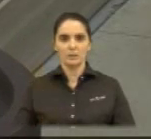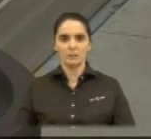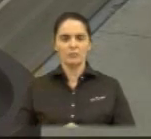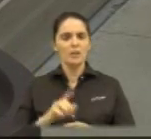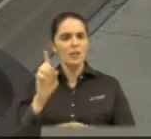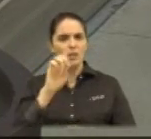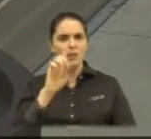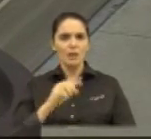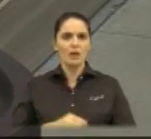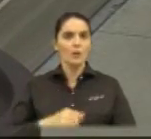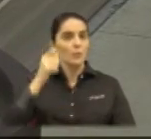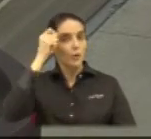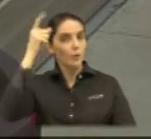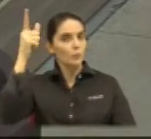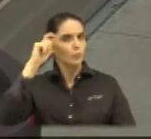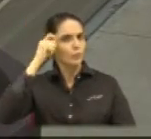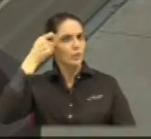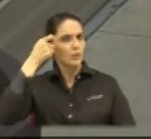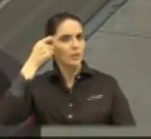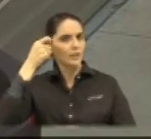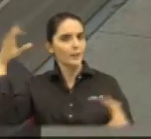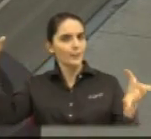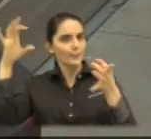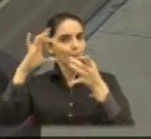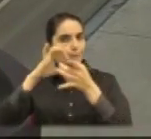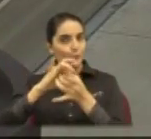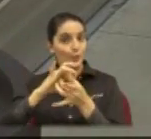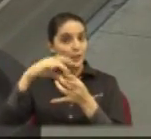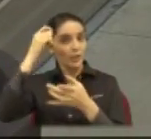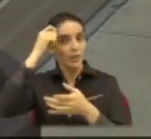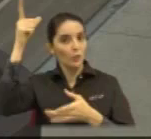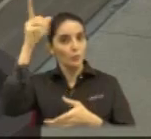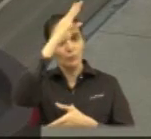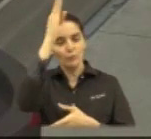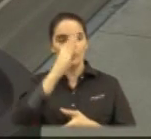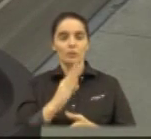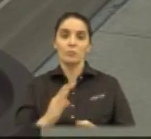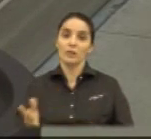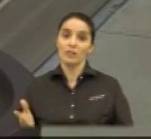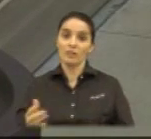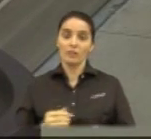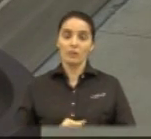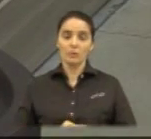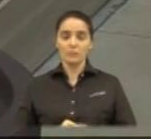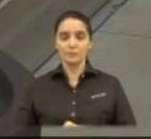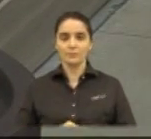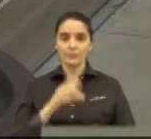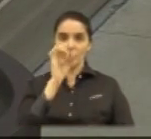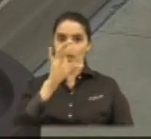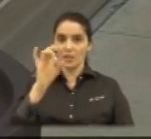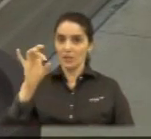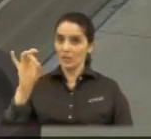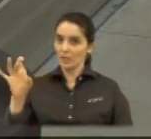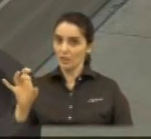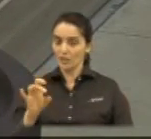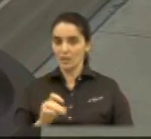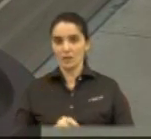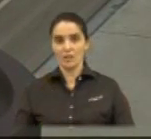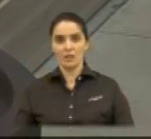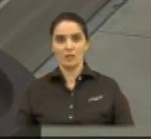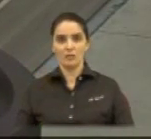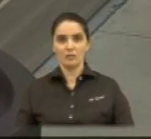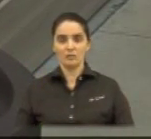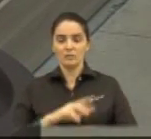brasileira, ela está integrada nas diversas vertentes da nossa cultura. Cada elemento